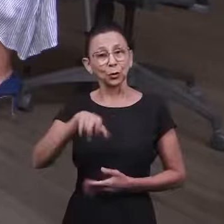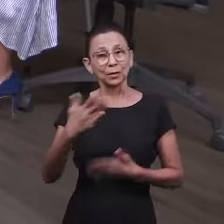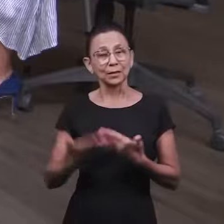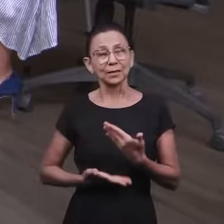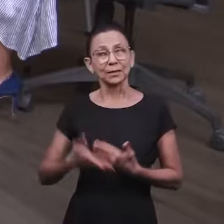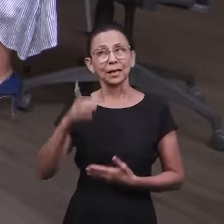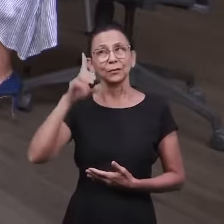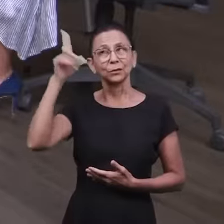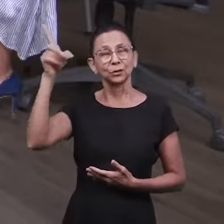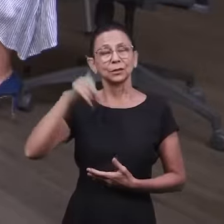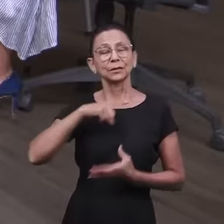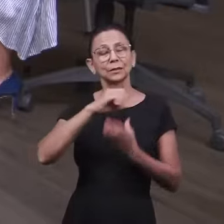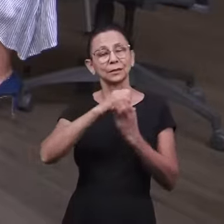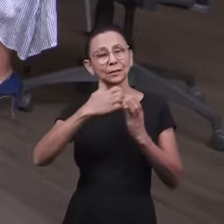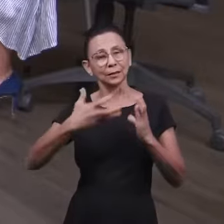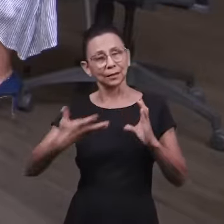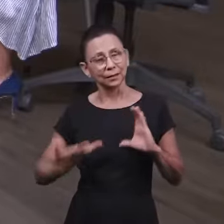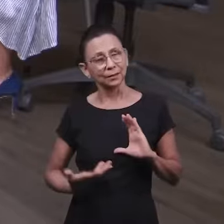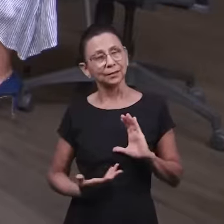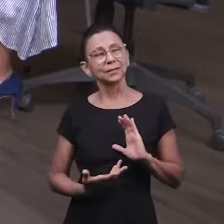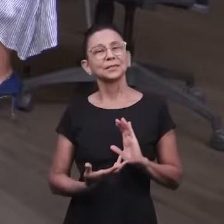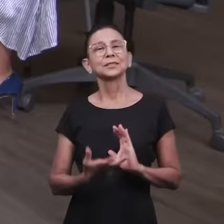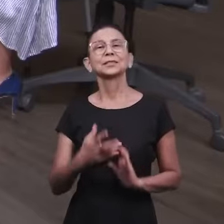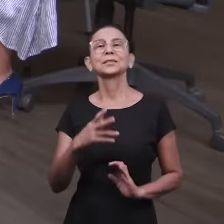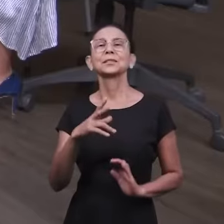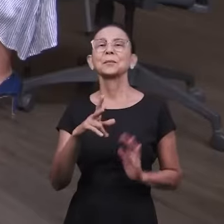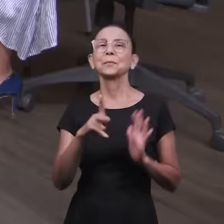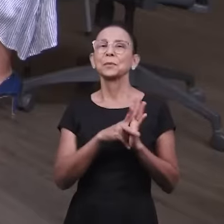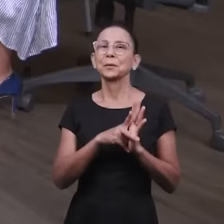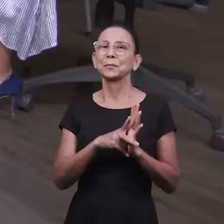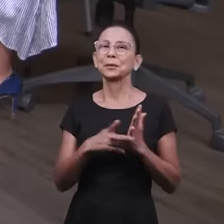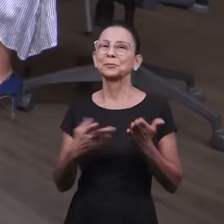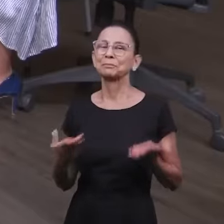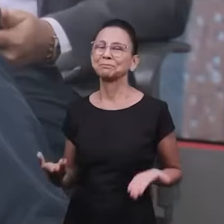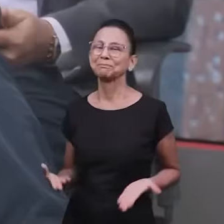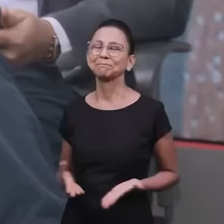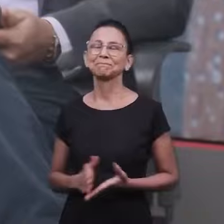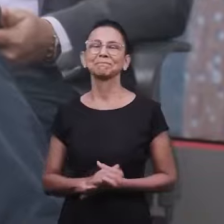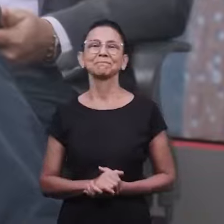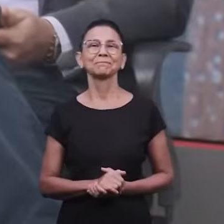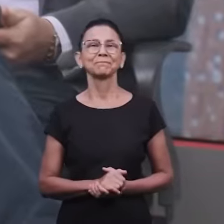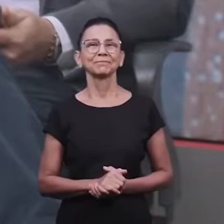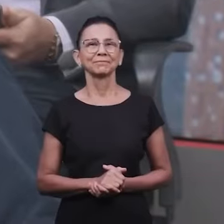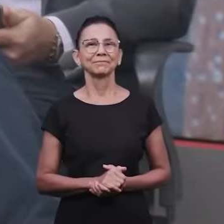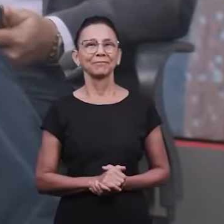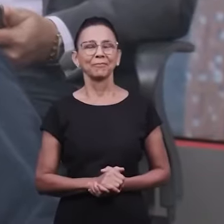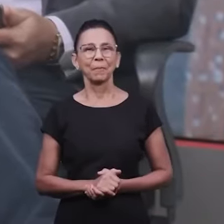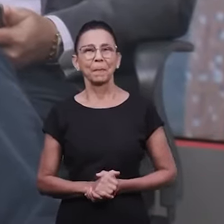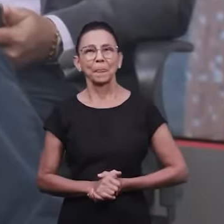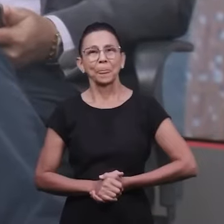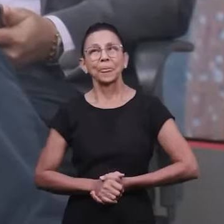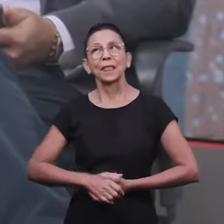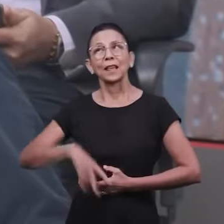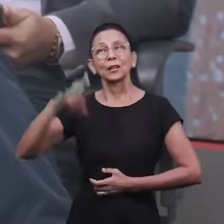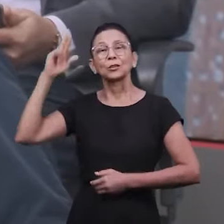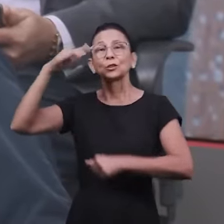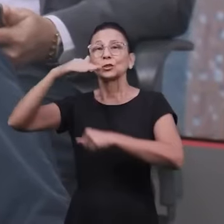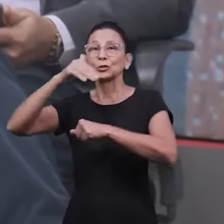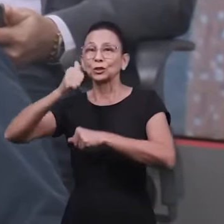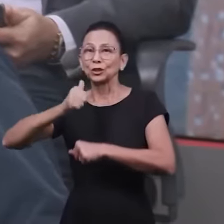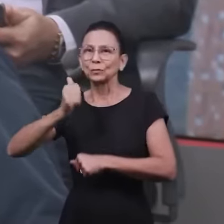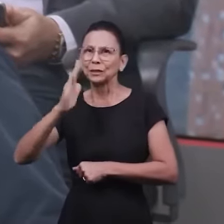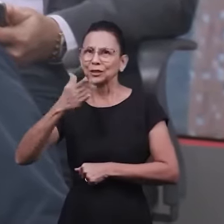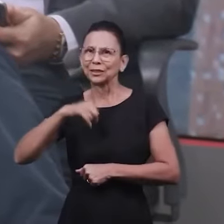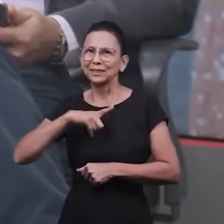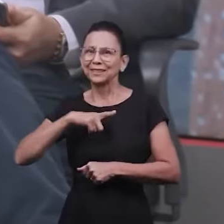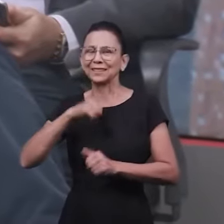Deus faz os seus próprios instrumentos. E ele já vai em busca da madeira com um projeto para ela. Exatamente. Então, no dia que o Senhor nos traz para sua presença, ele já tem um